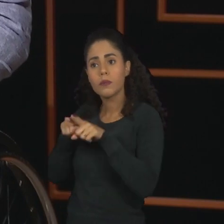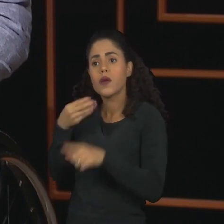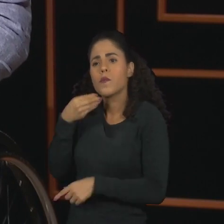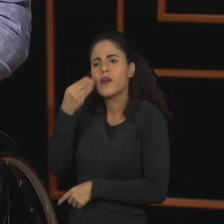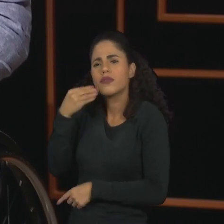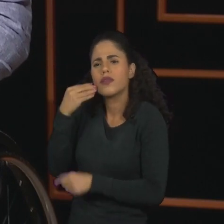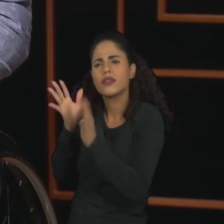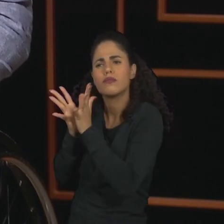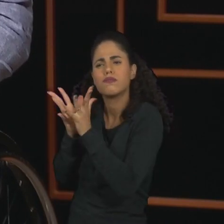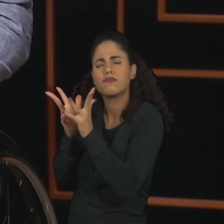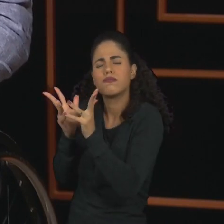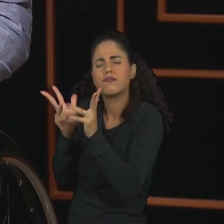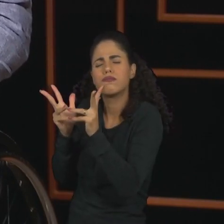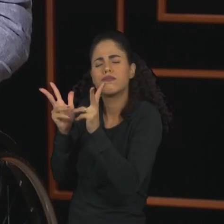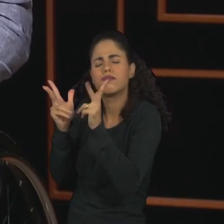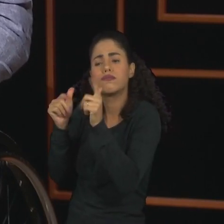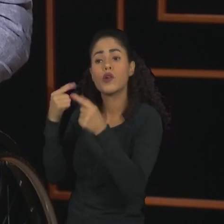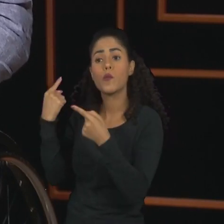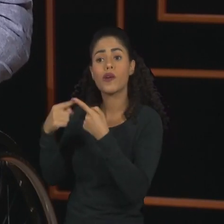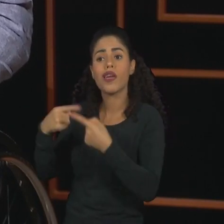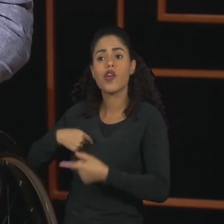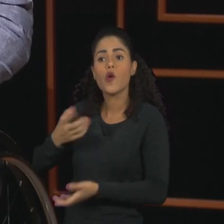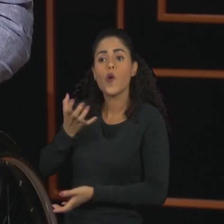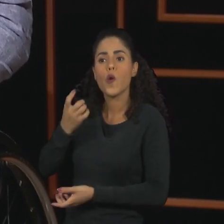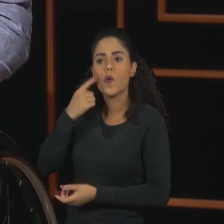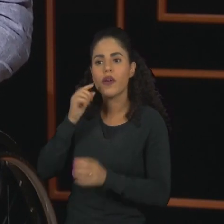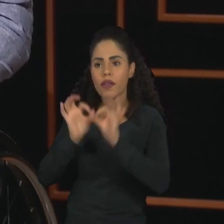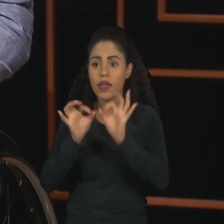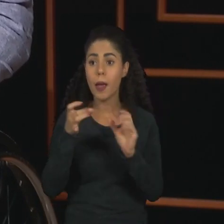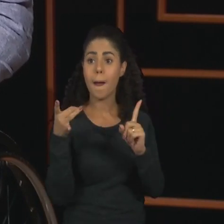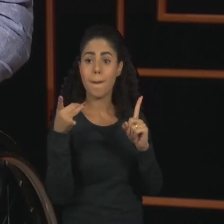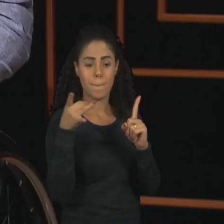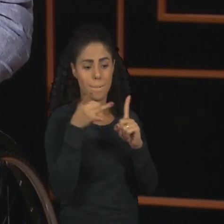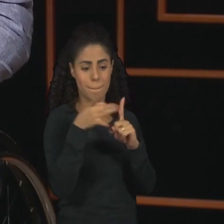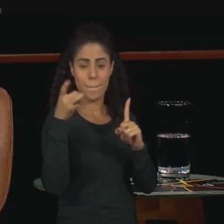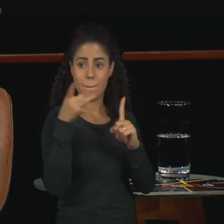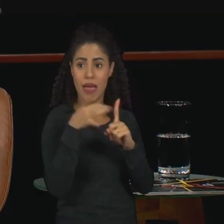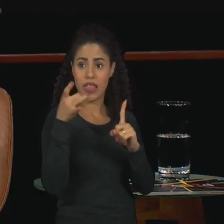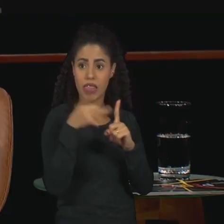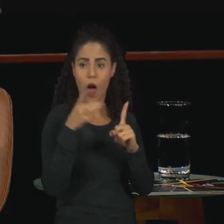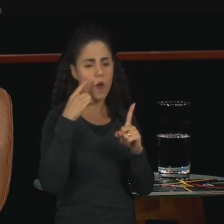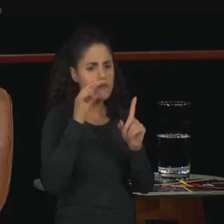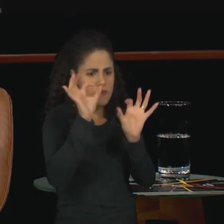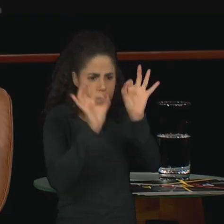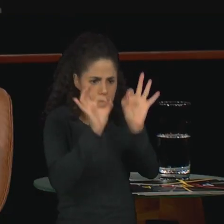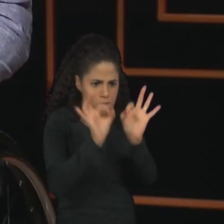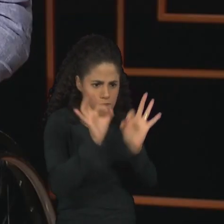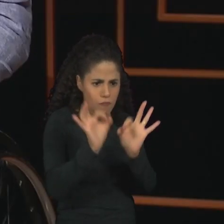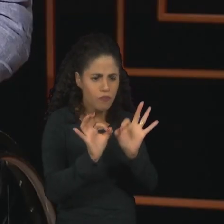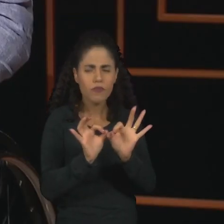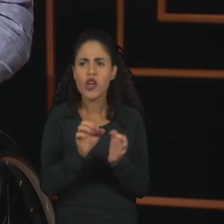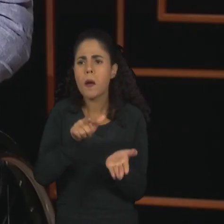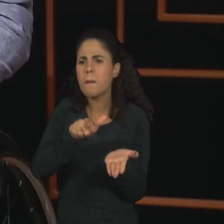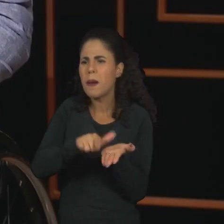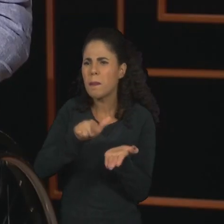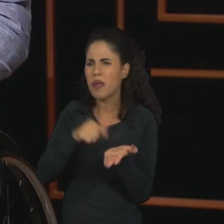experiência incrível, porque eu queria fazer gravura em metal, não em cima de um